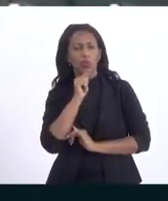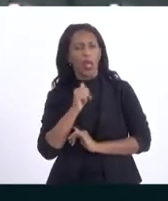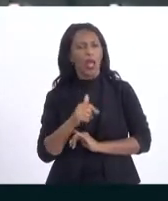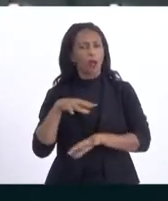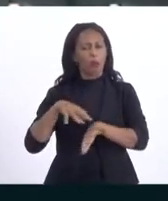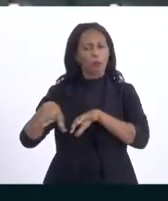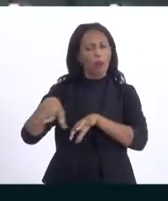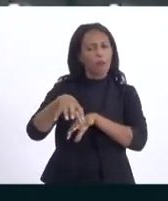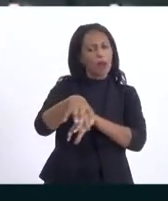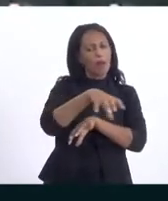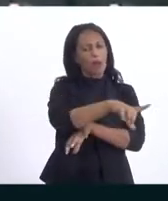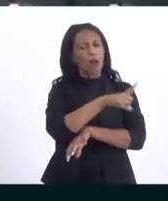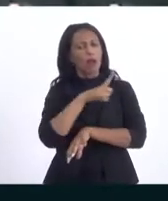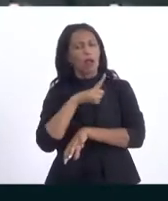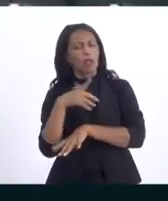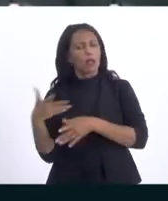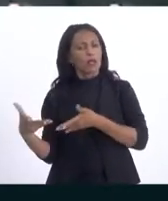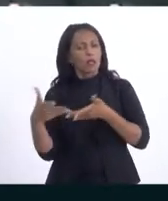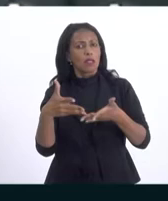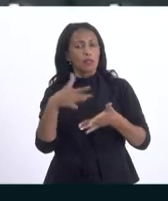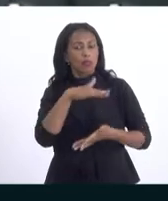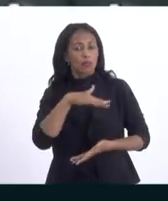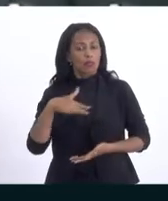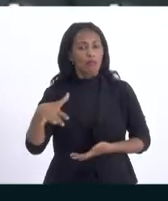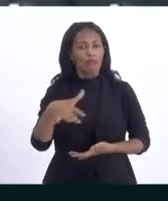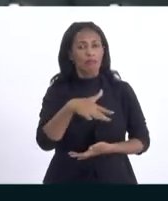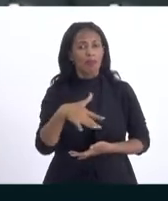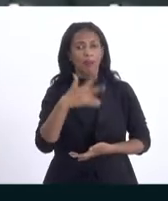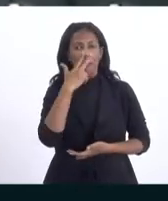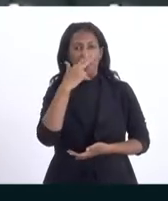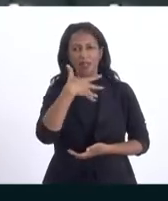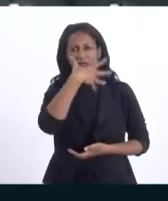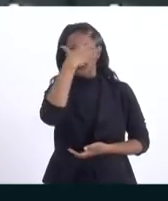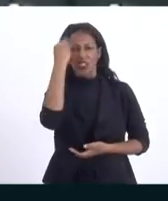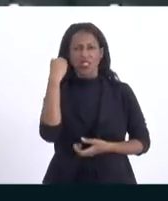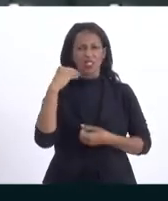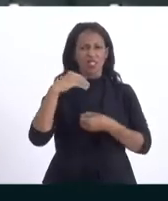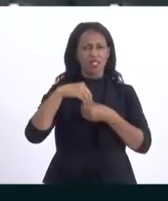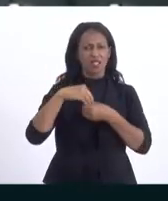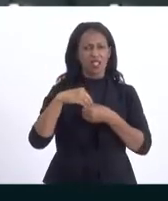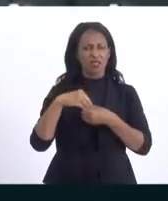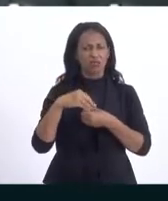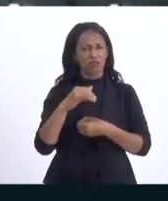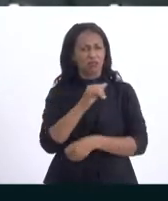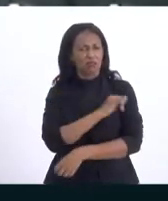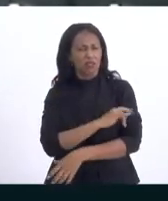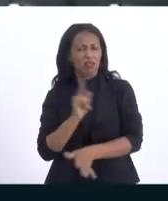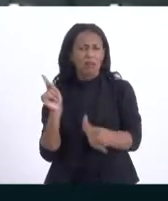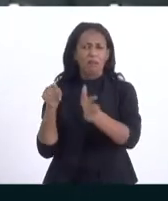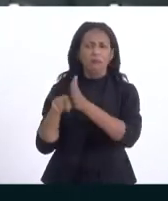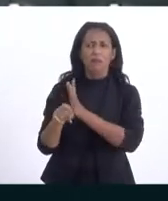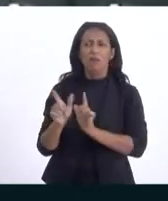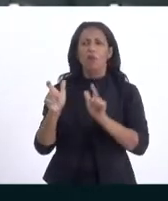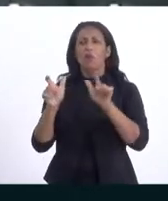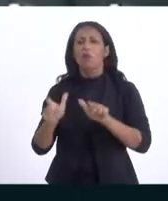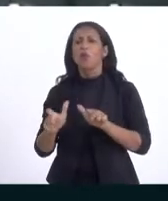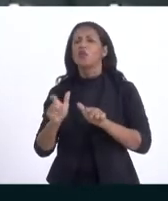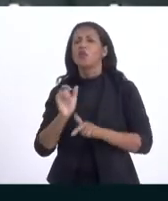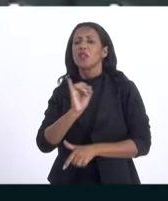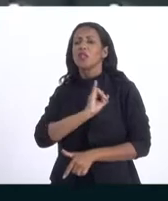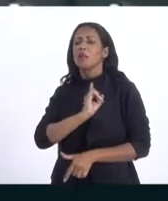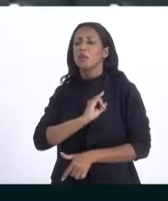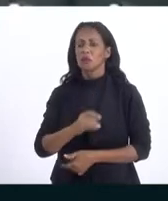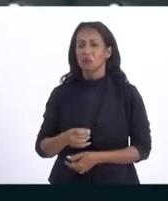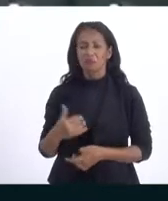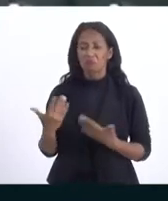isso numa região praticamente esquecida dentro do Rio, né? Se a gente parava para perguntar em alguns lugares do Rio, não sabe nem onde é.